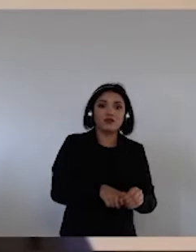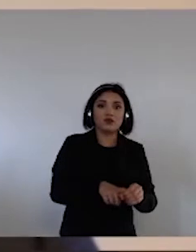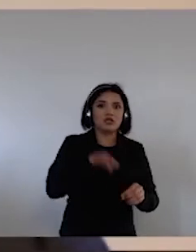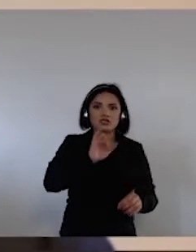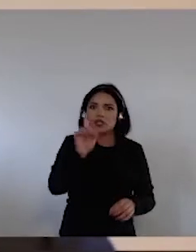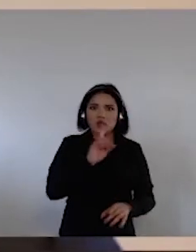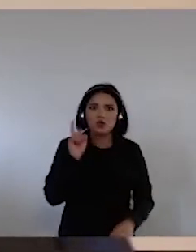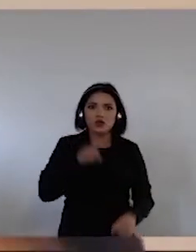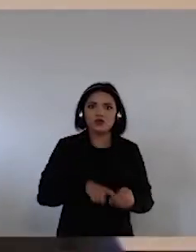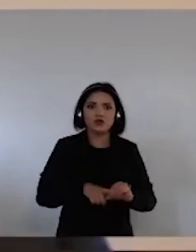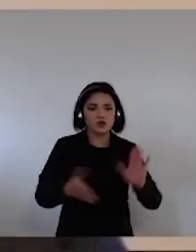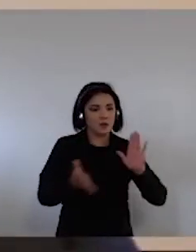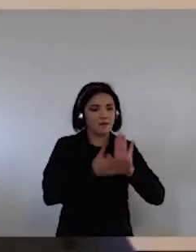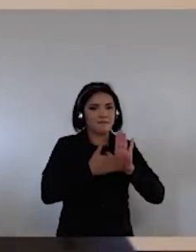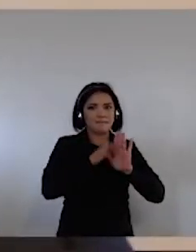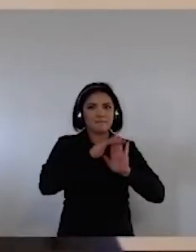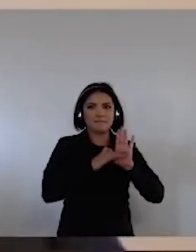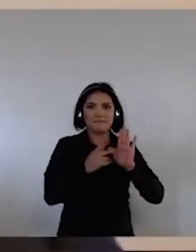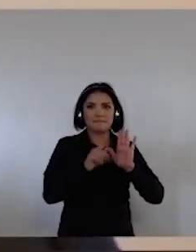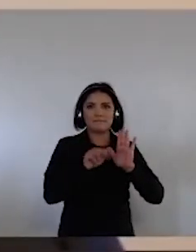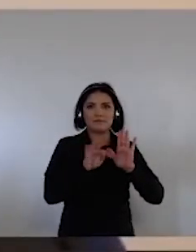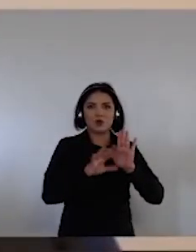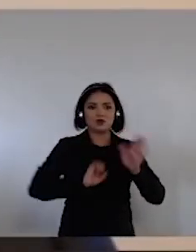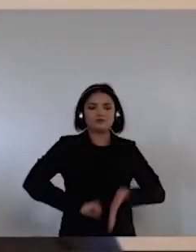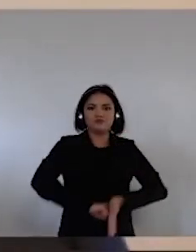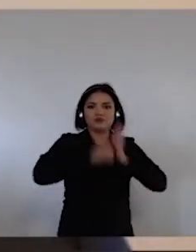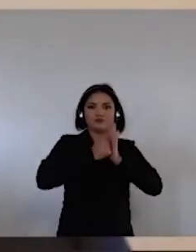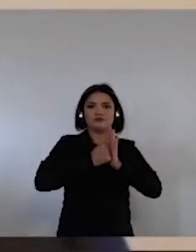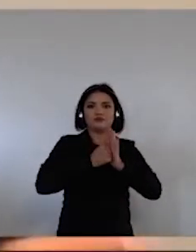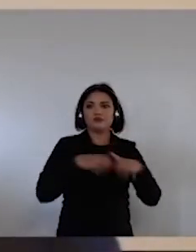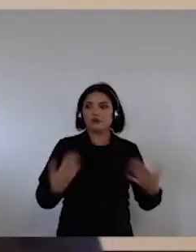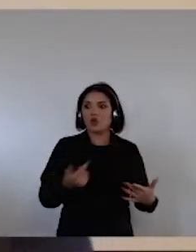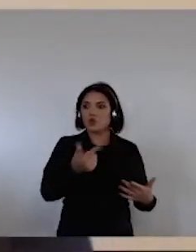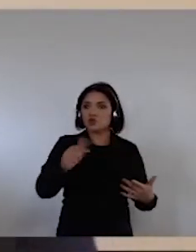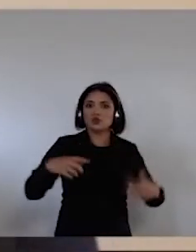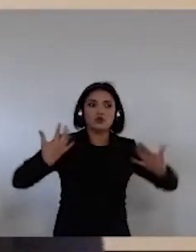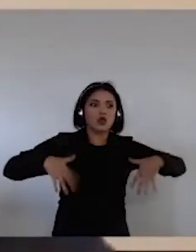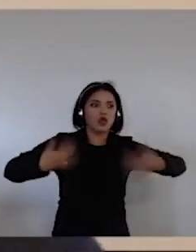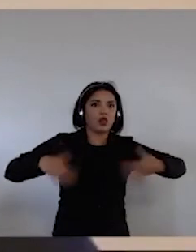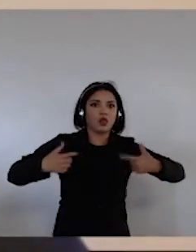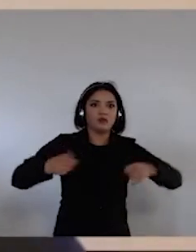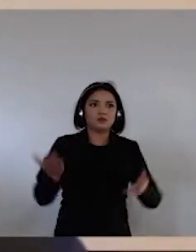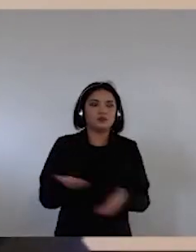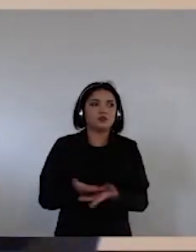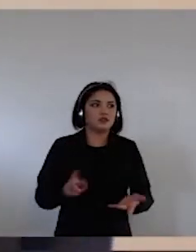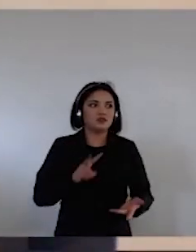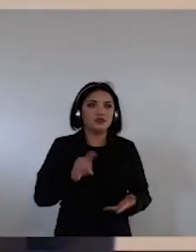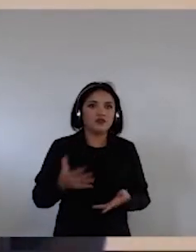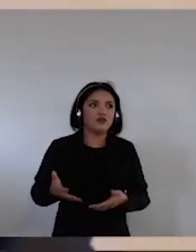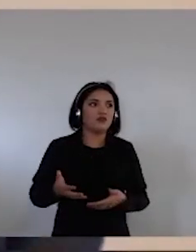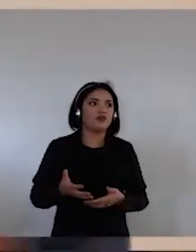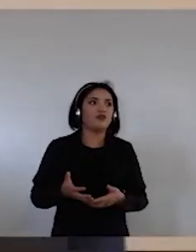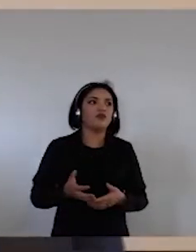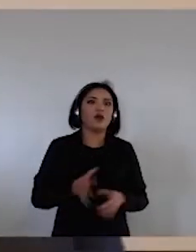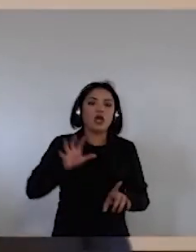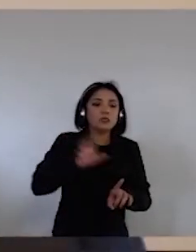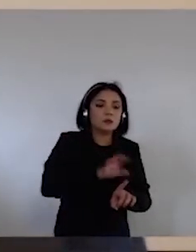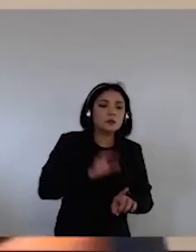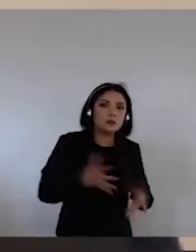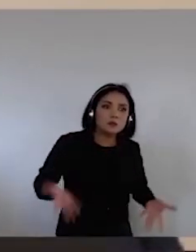ano que nós estamos acostumados a ver de um pedido de vista em alguns tribunais, se perde totalmente